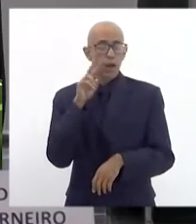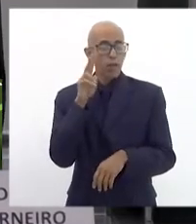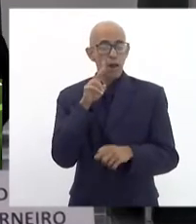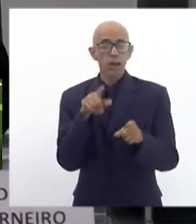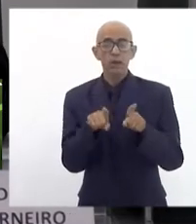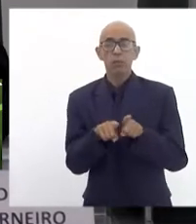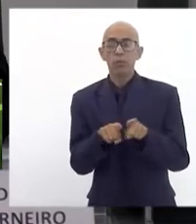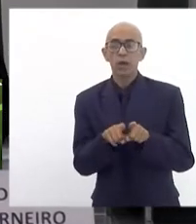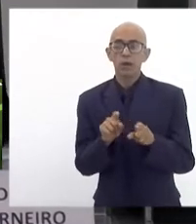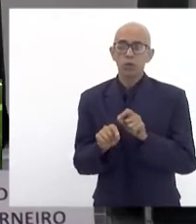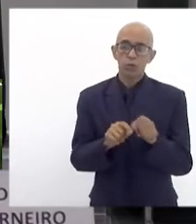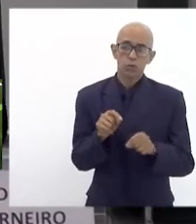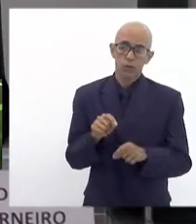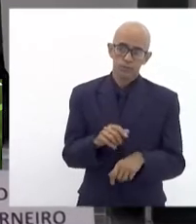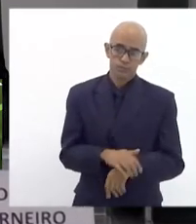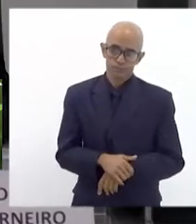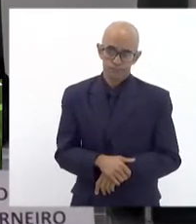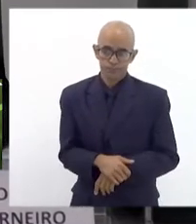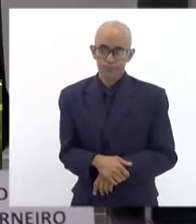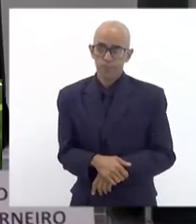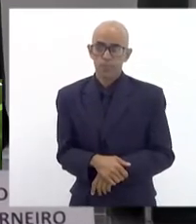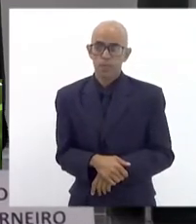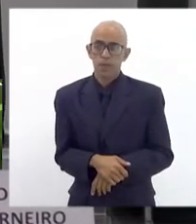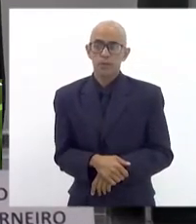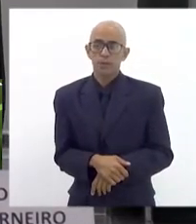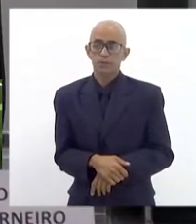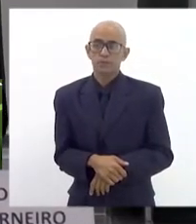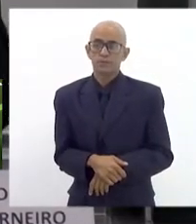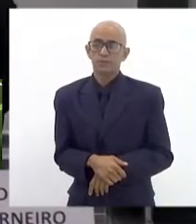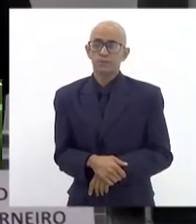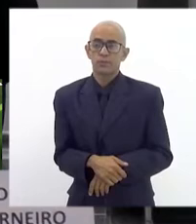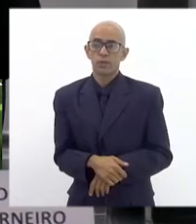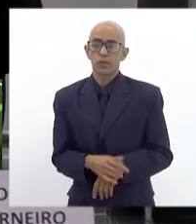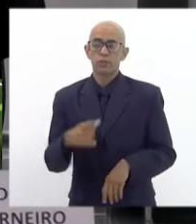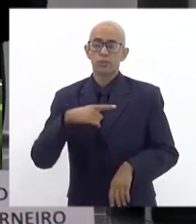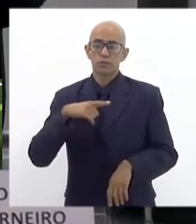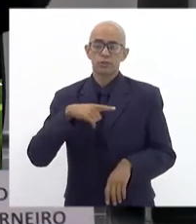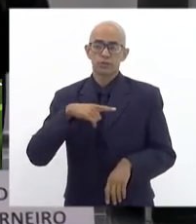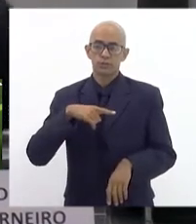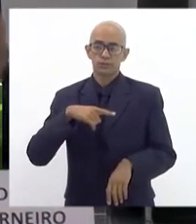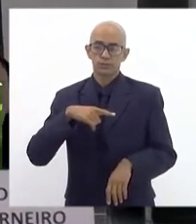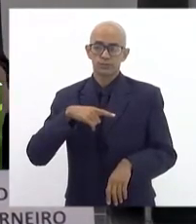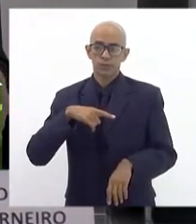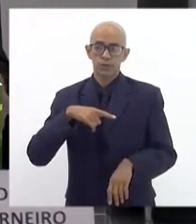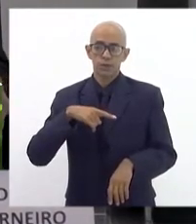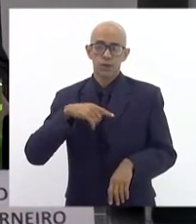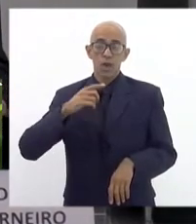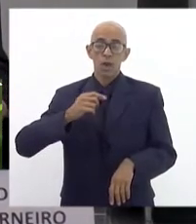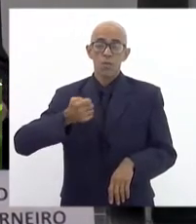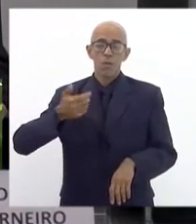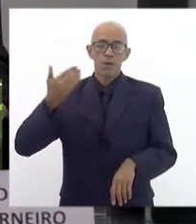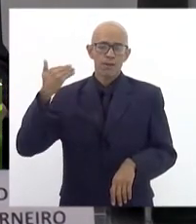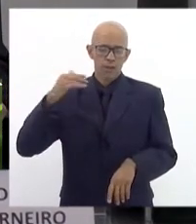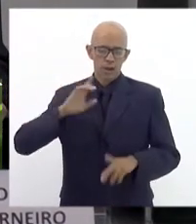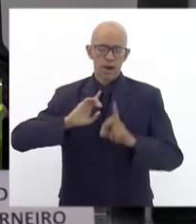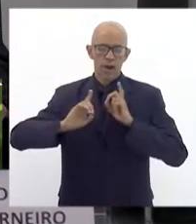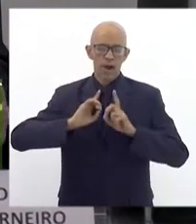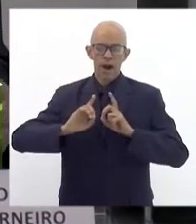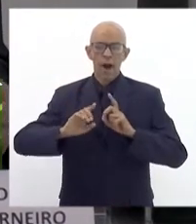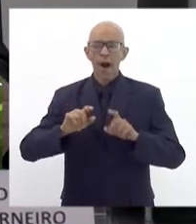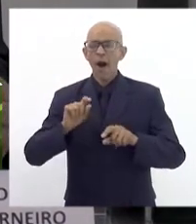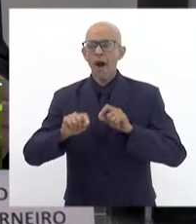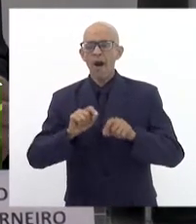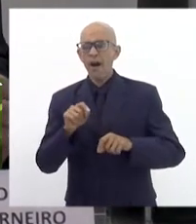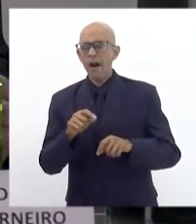ressaltar, que há, inclusive, e debatíamos isso na reunião técnica que fizemos recentemente nesta sala, que há, inclusive, um